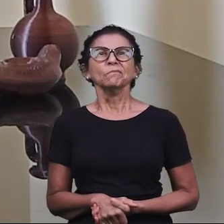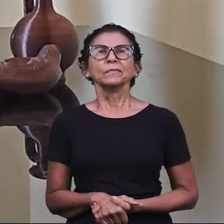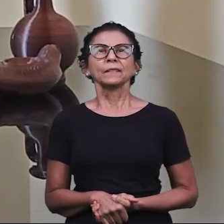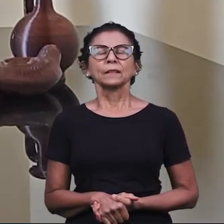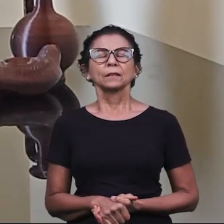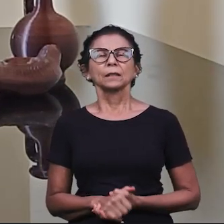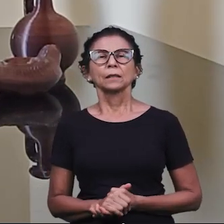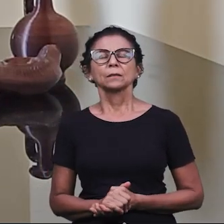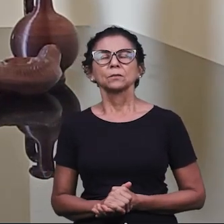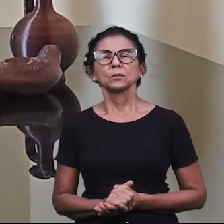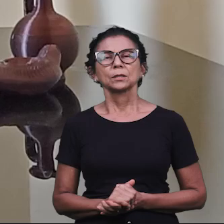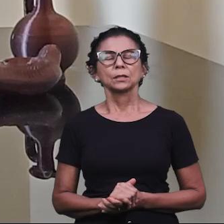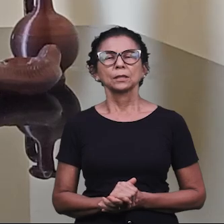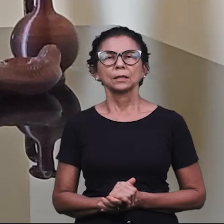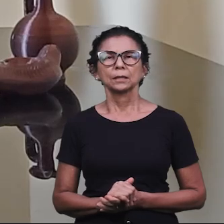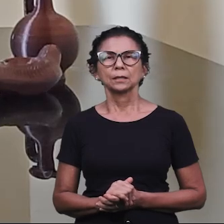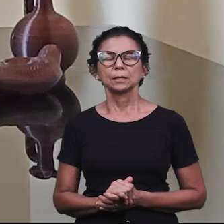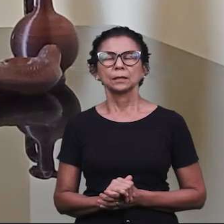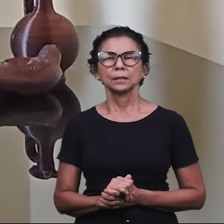de picolé.